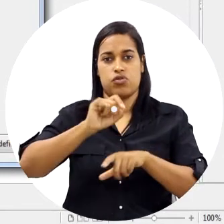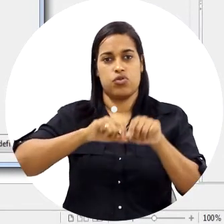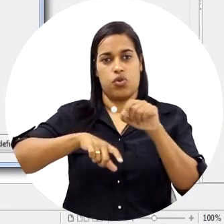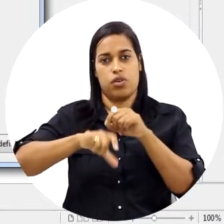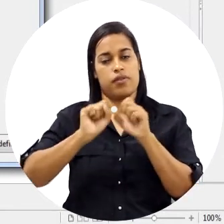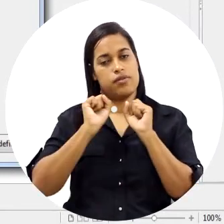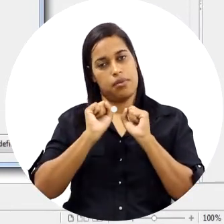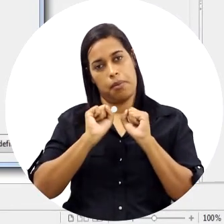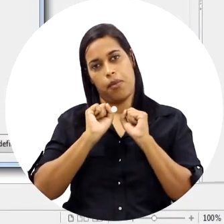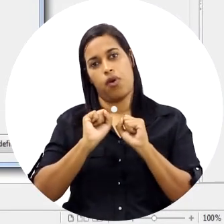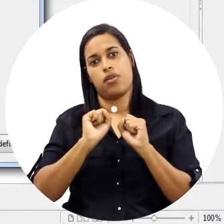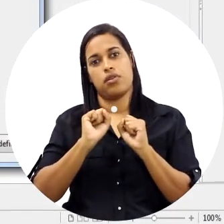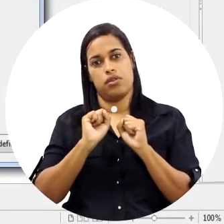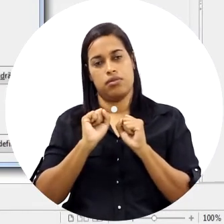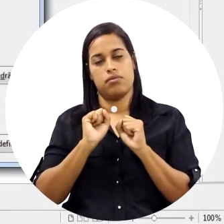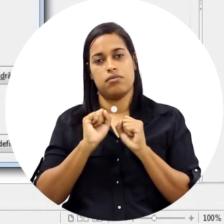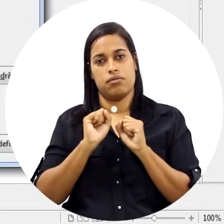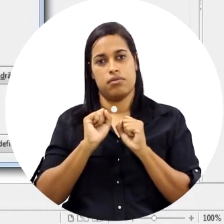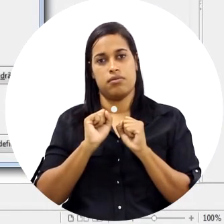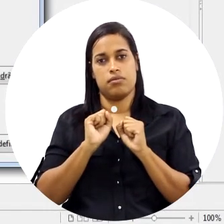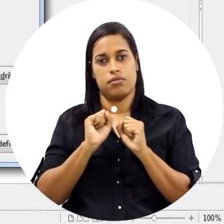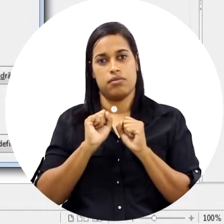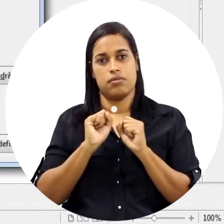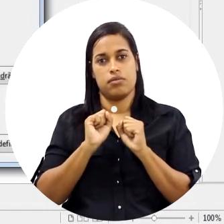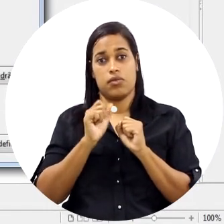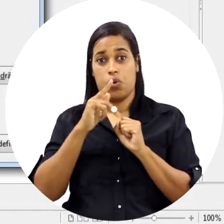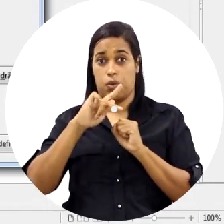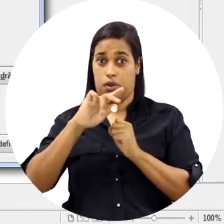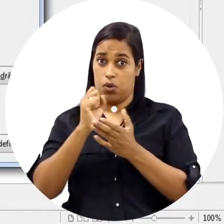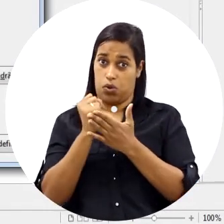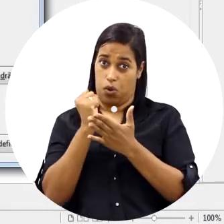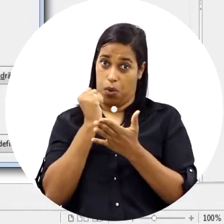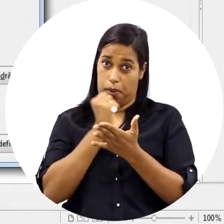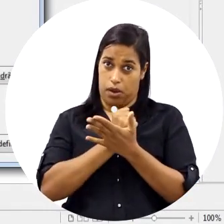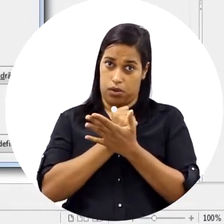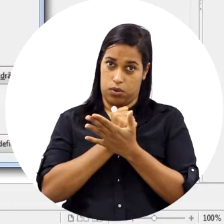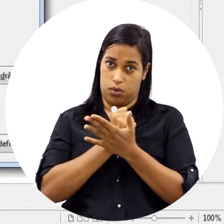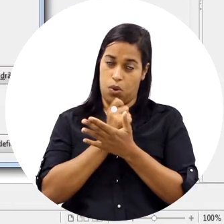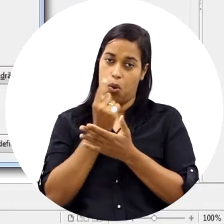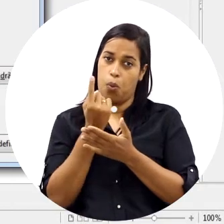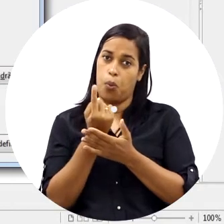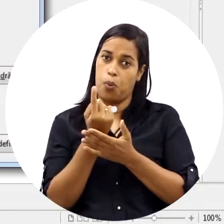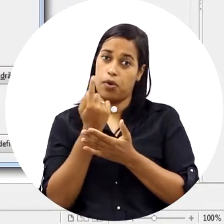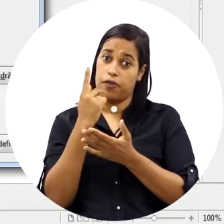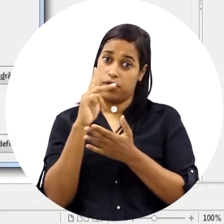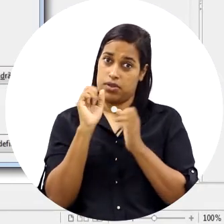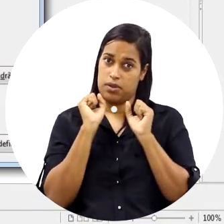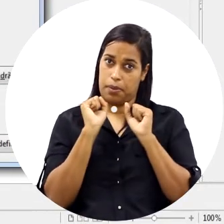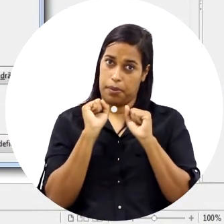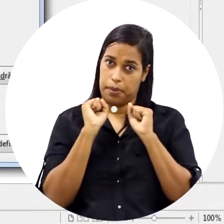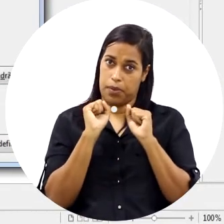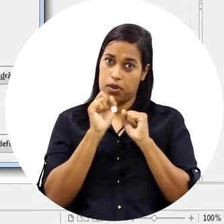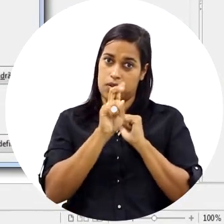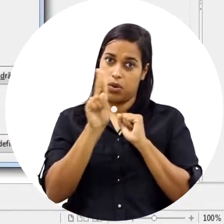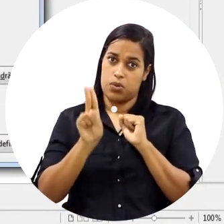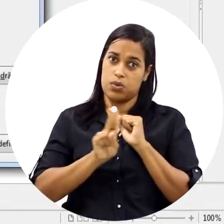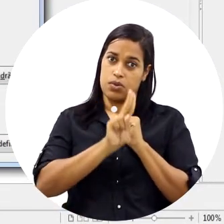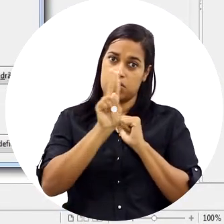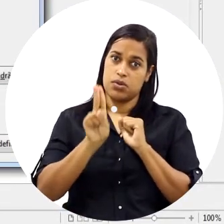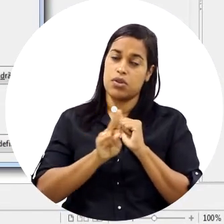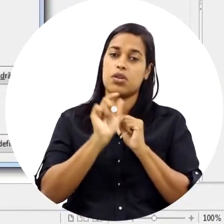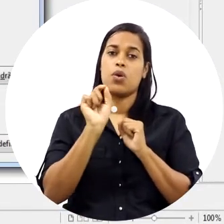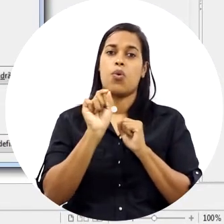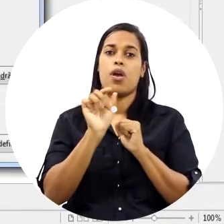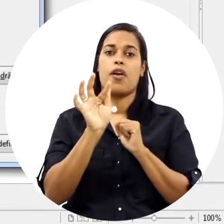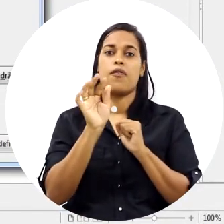estar realizando para o teu documento. Uma aqui que você pode estar utilizando, que é essa questão